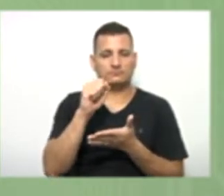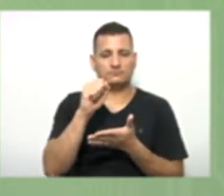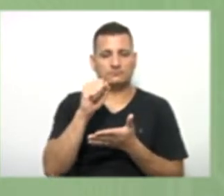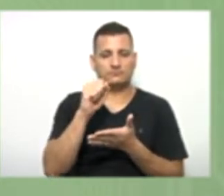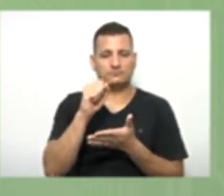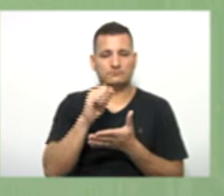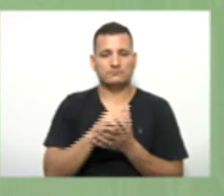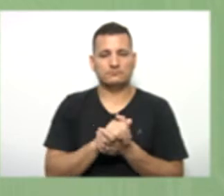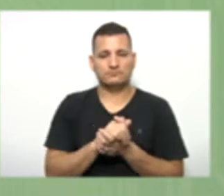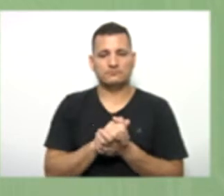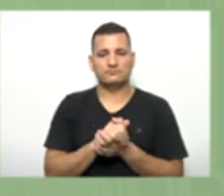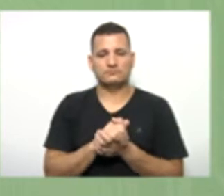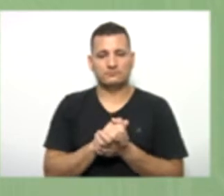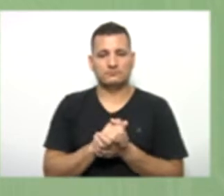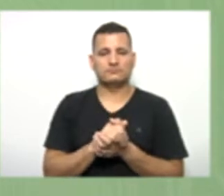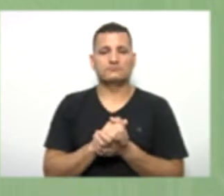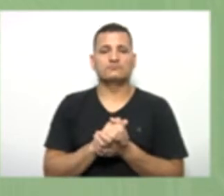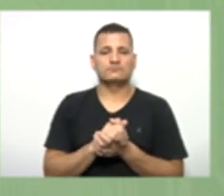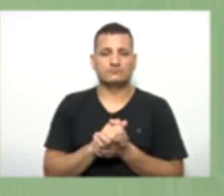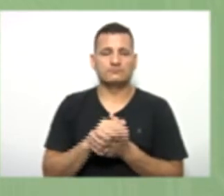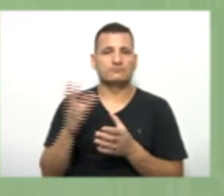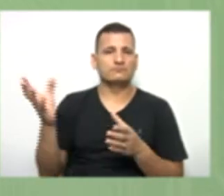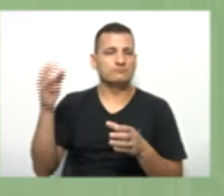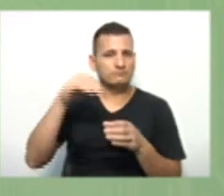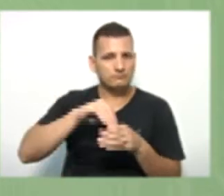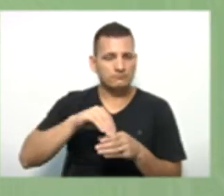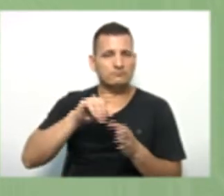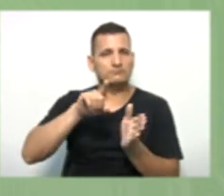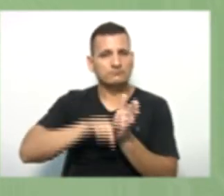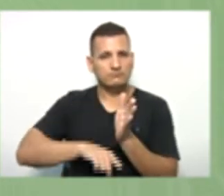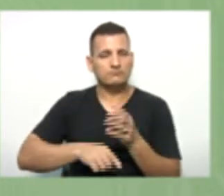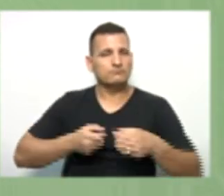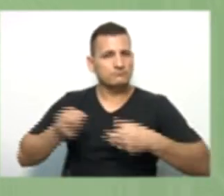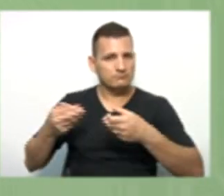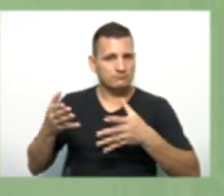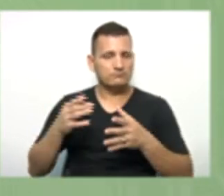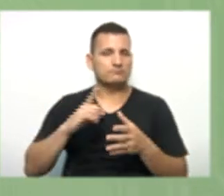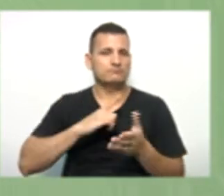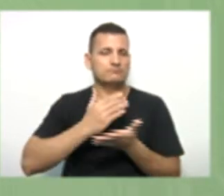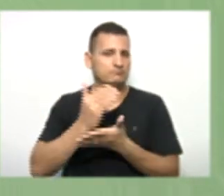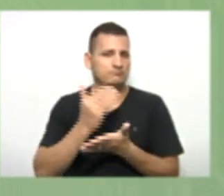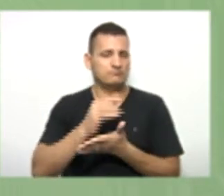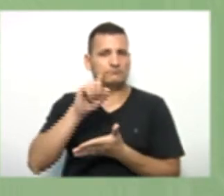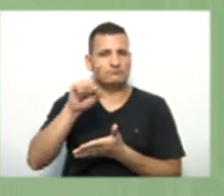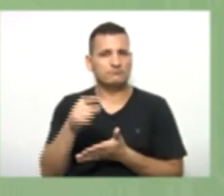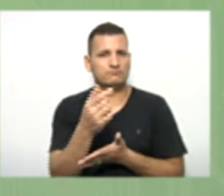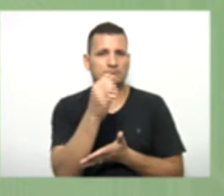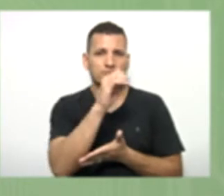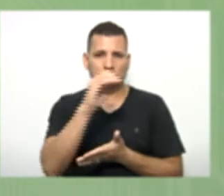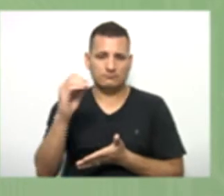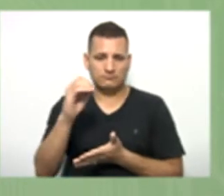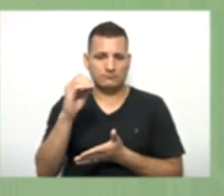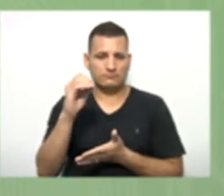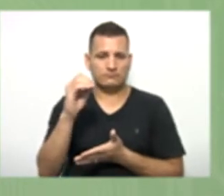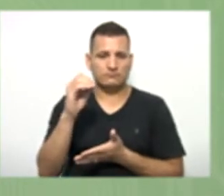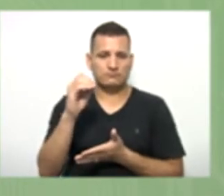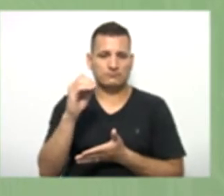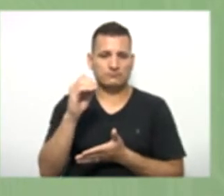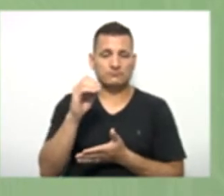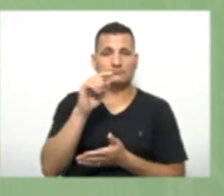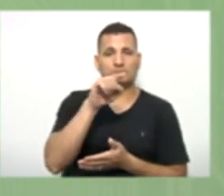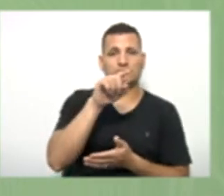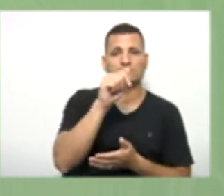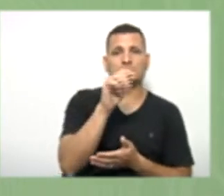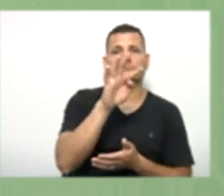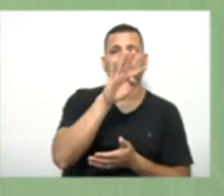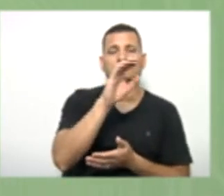os ingressos menos os dispêndios, deu uma sobra de 1.800. Dessas sobras aqui, ó, do ato